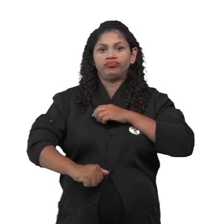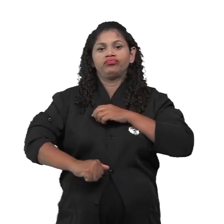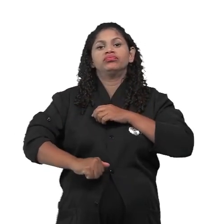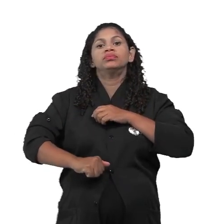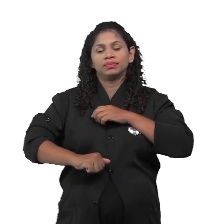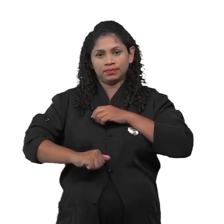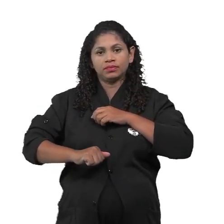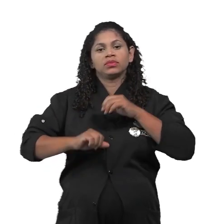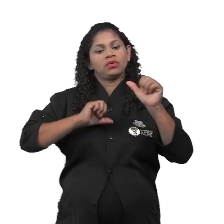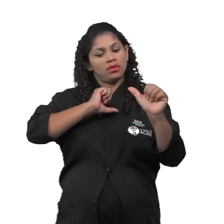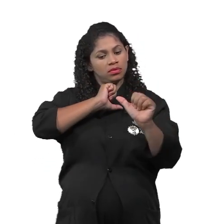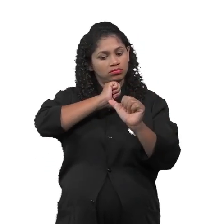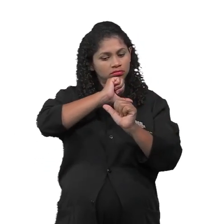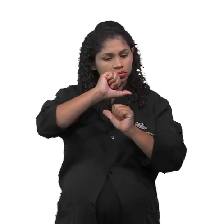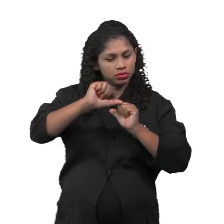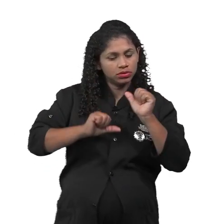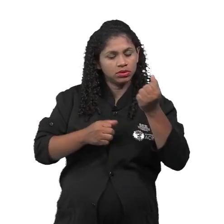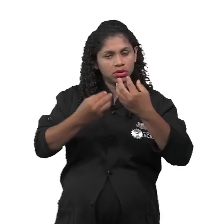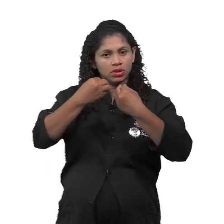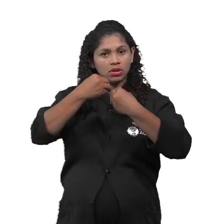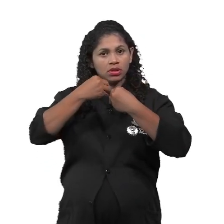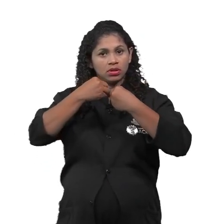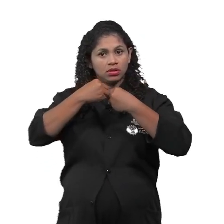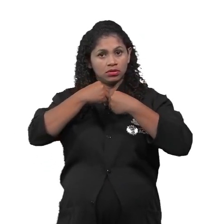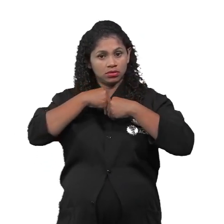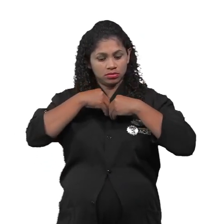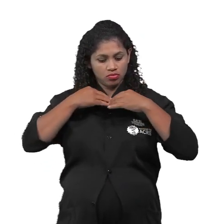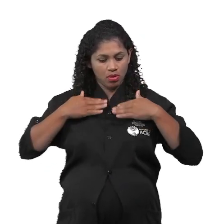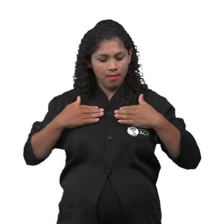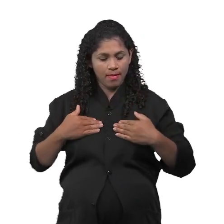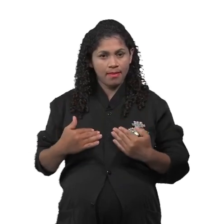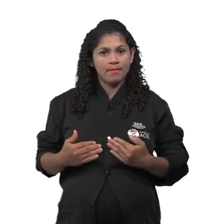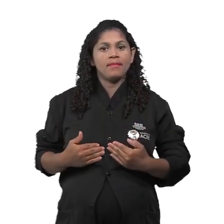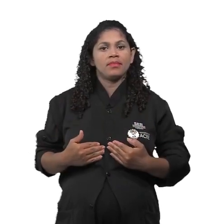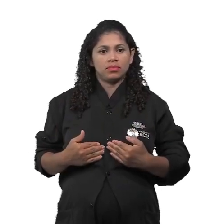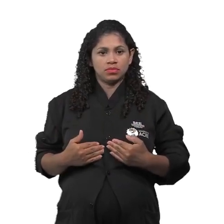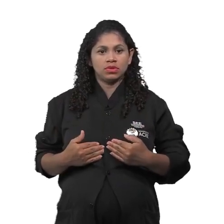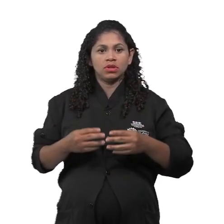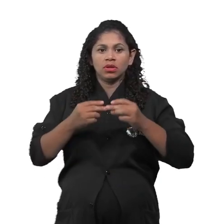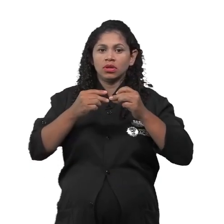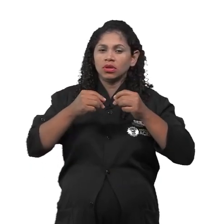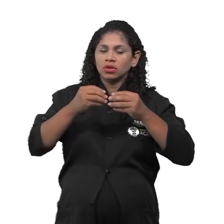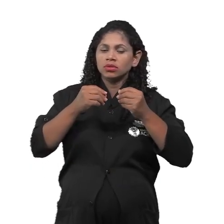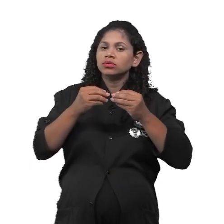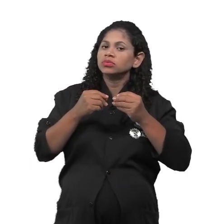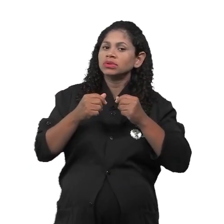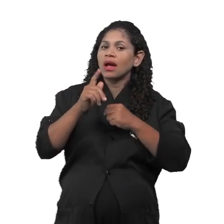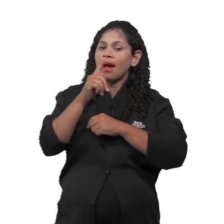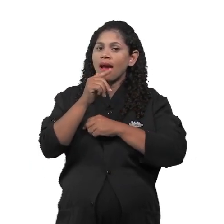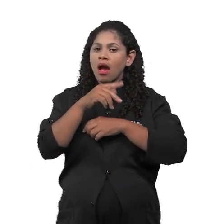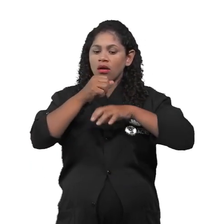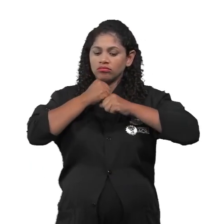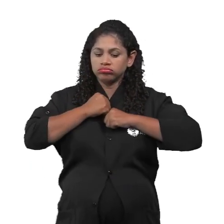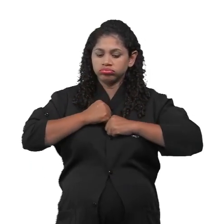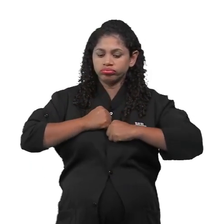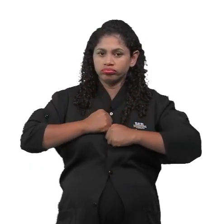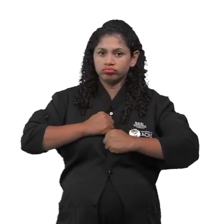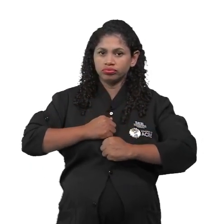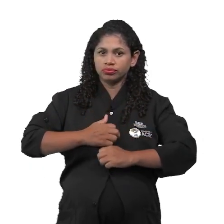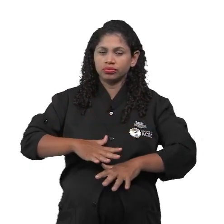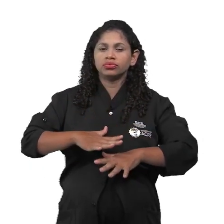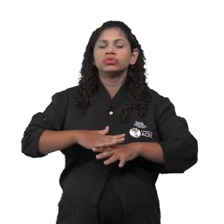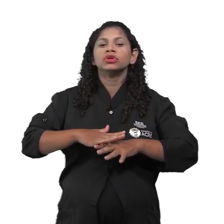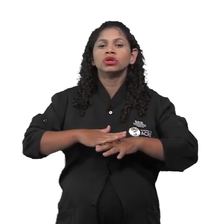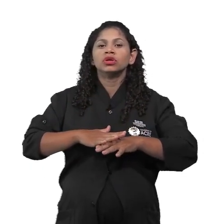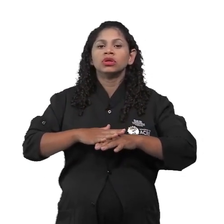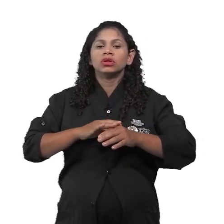de biotransformação para que ele fique mais polar e ele possa se diluir na água e ser eliminado ali na urina. Então,